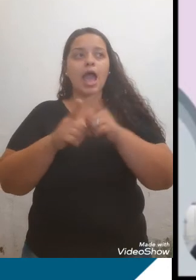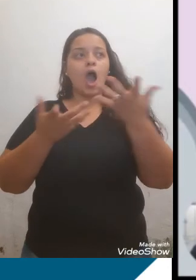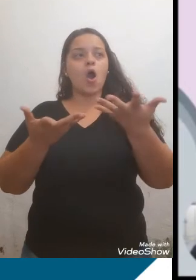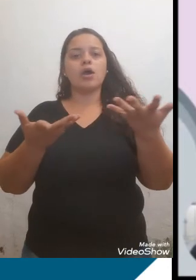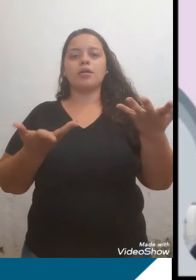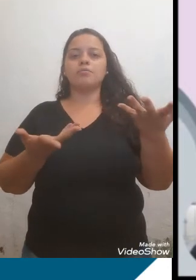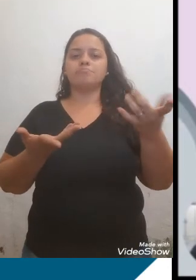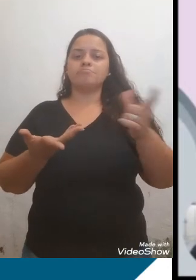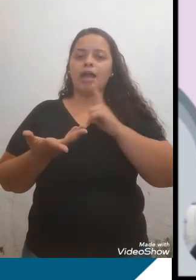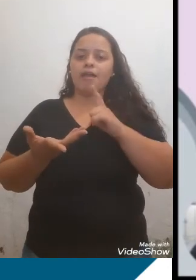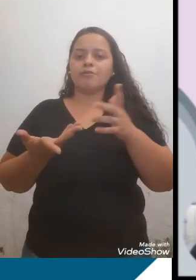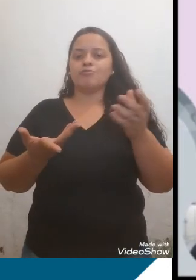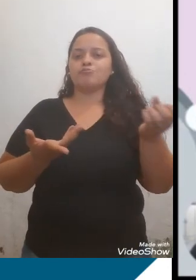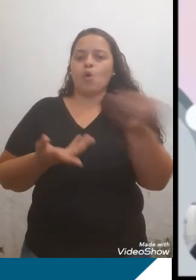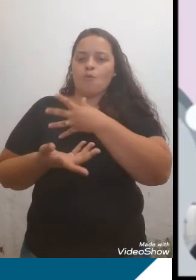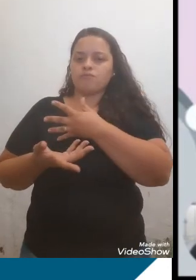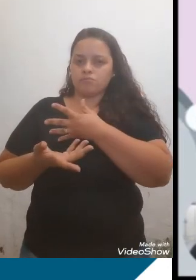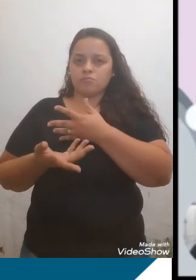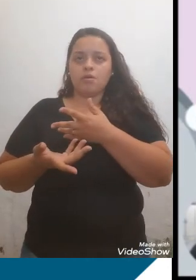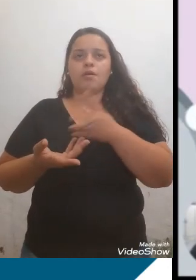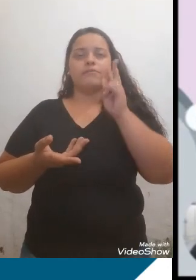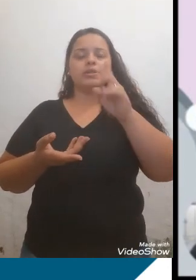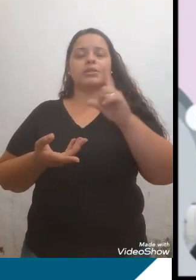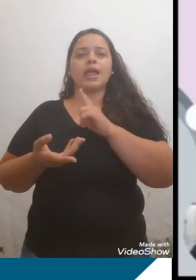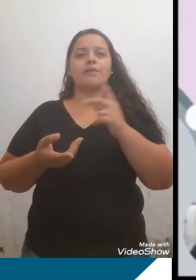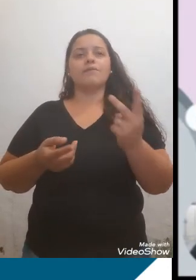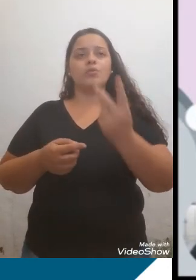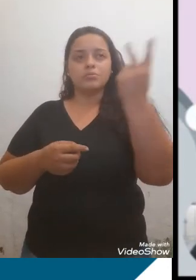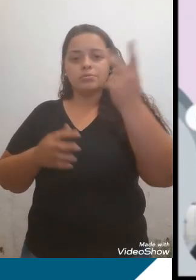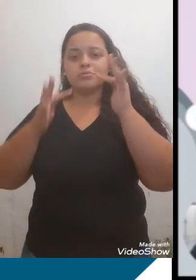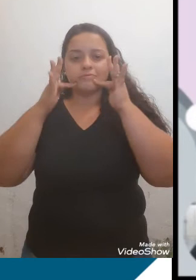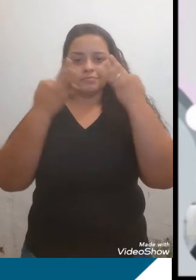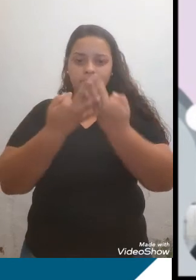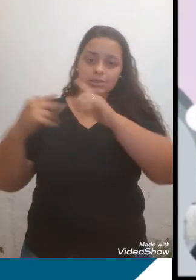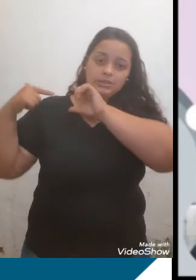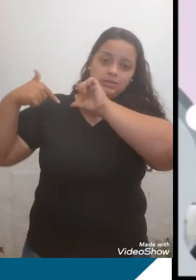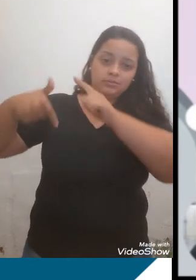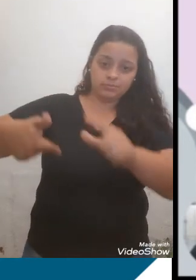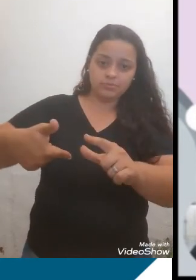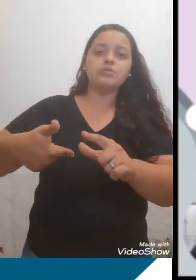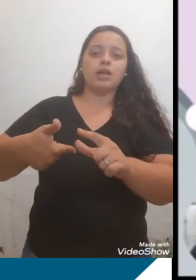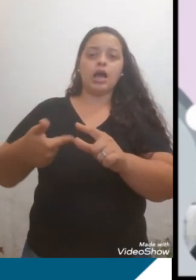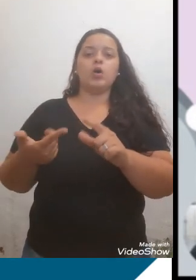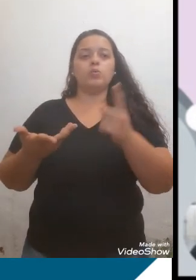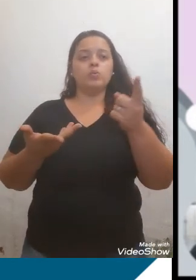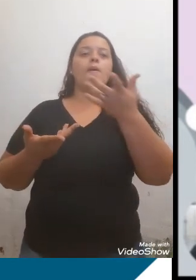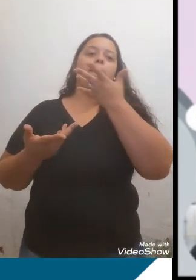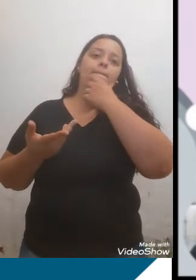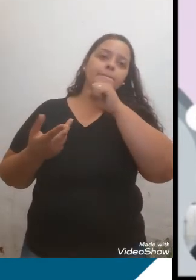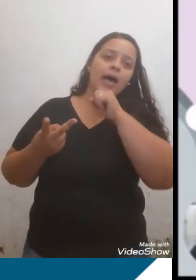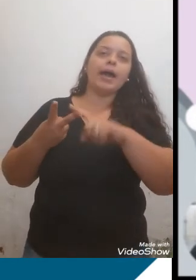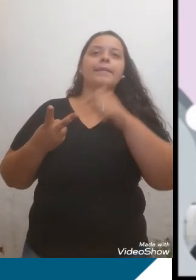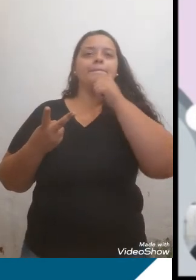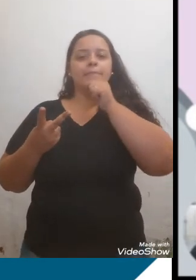corte também realizou. Aqui, no caso, a gente vai ter uma grande valorização da família tradicional, composta pelo pai, a